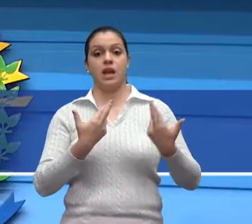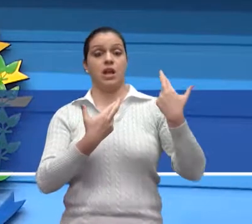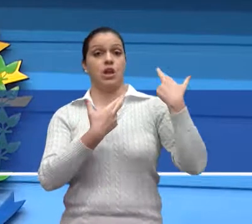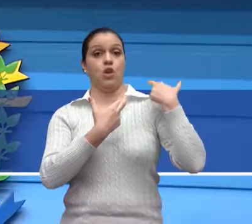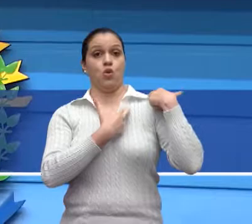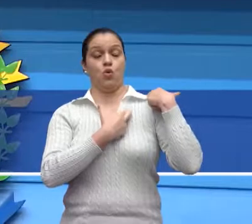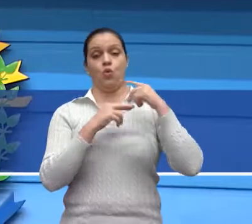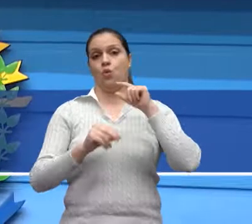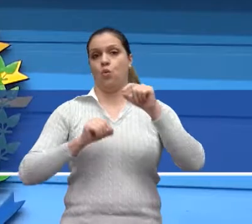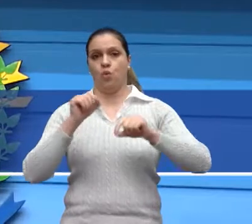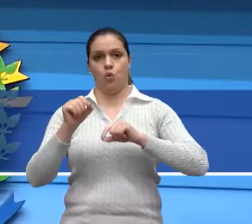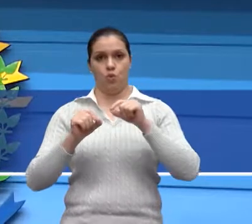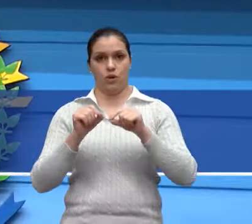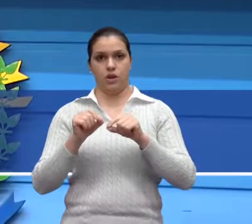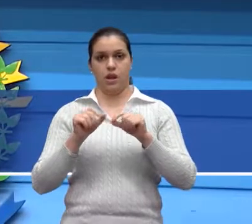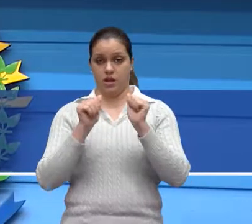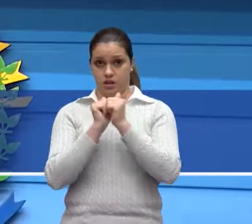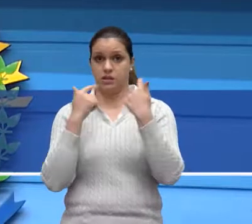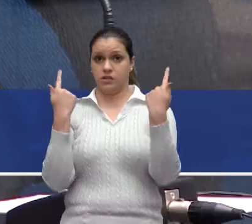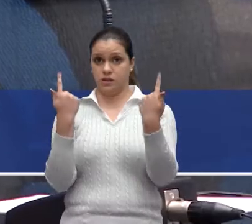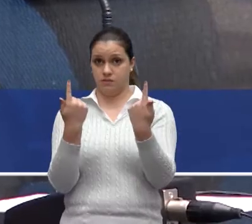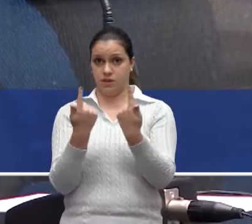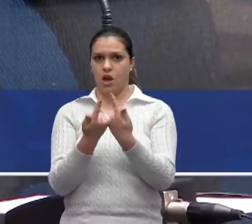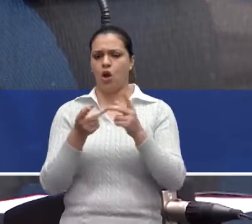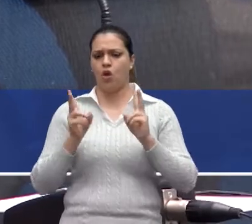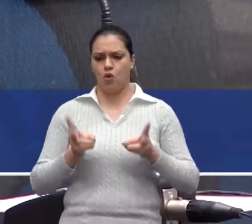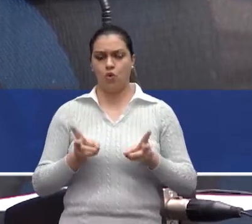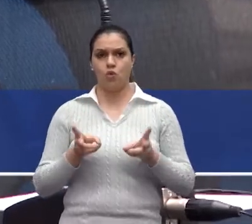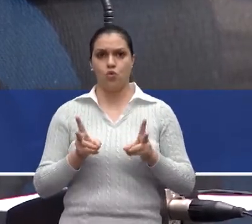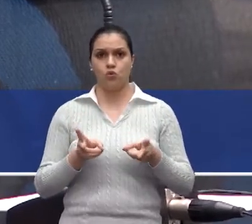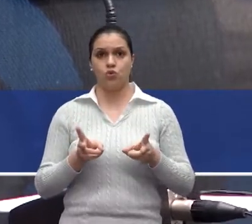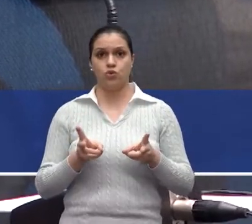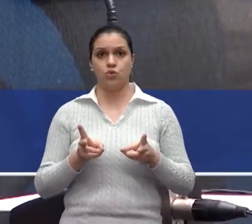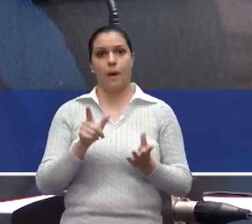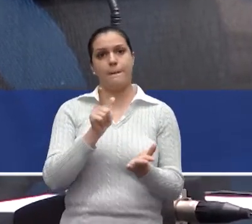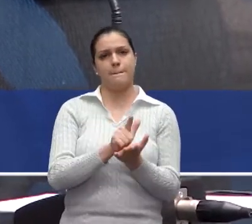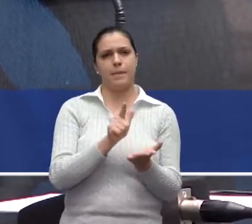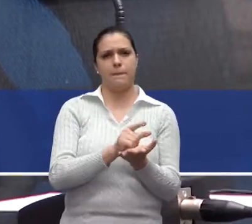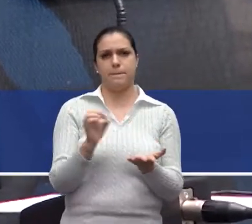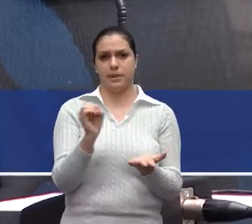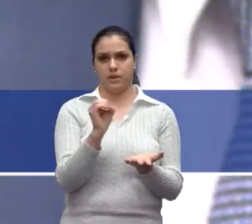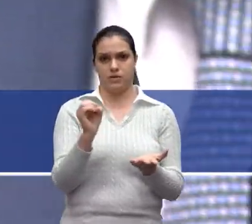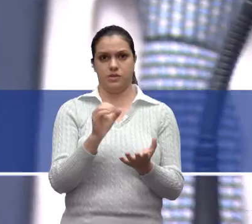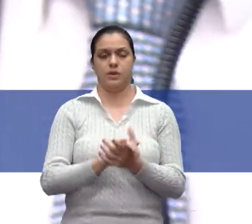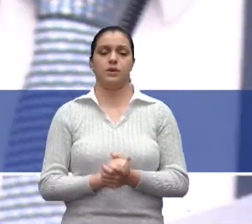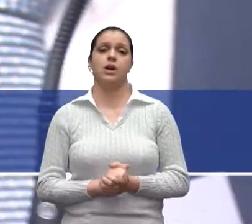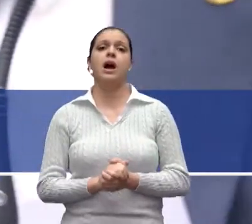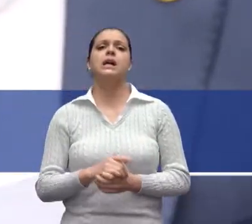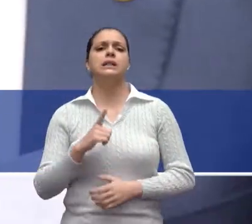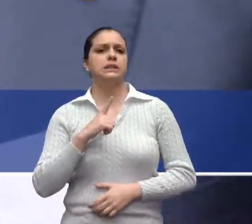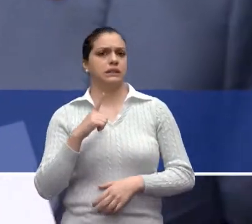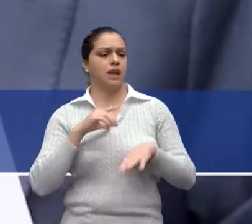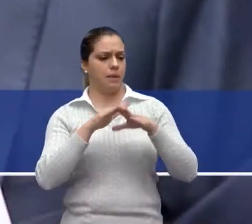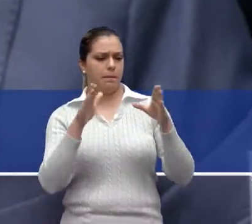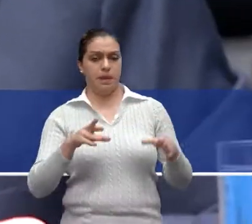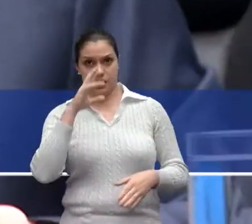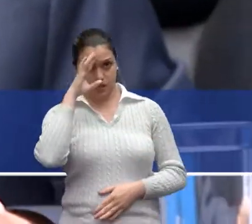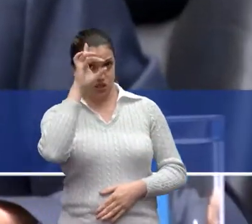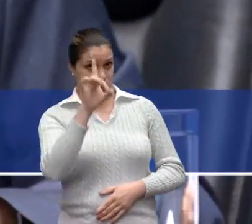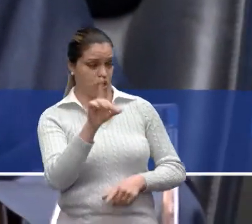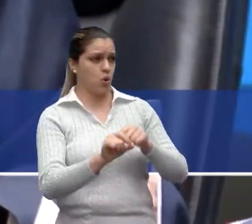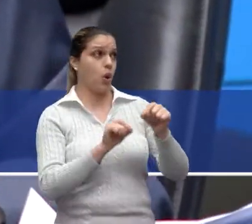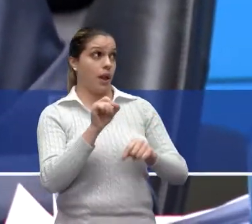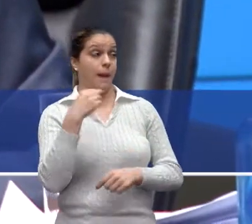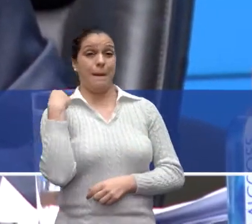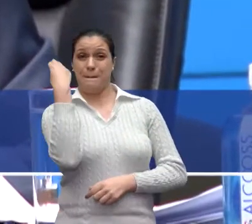com a sustentabilidade, a Assembleia Legislativa continua a implementar seu programa de papel zero. A intenção da mesa diretora é de que, em